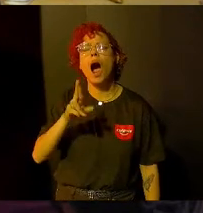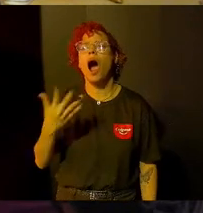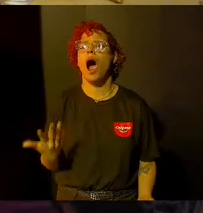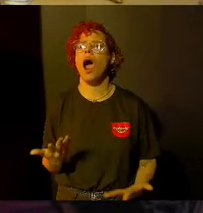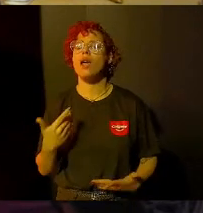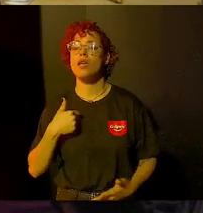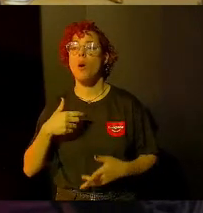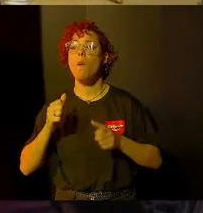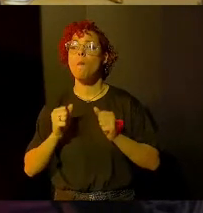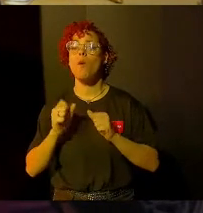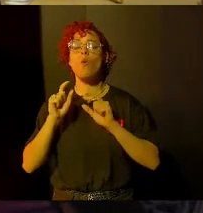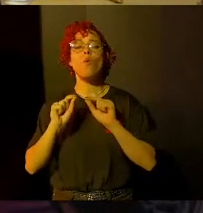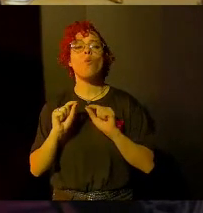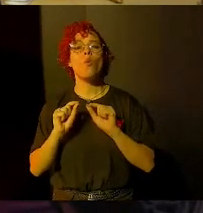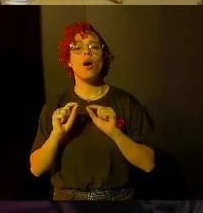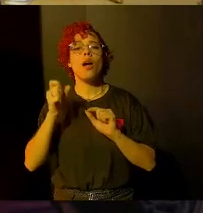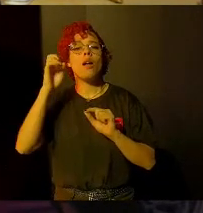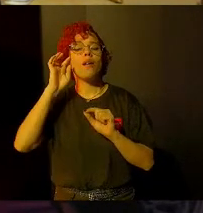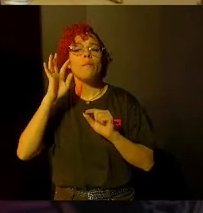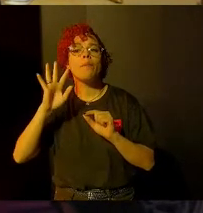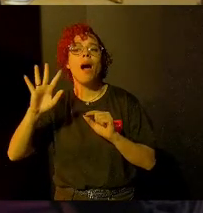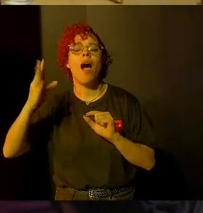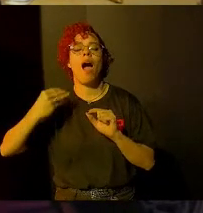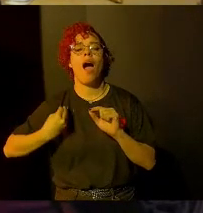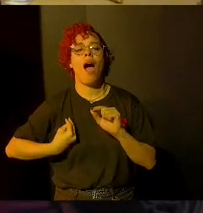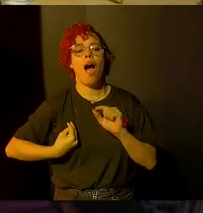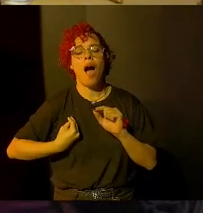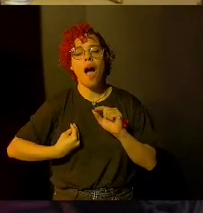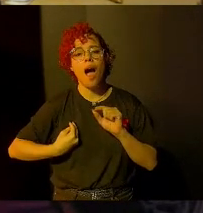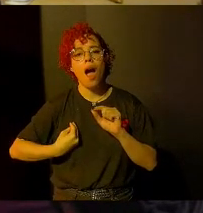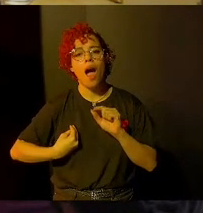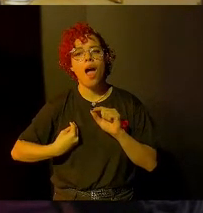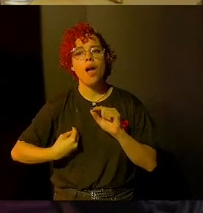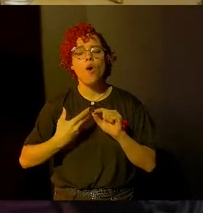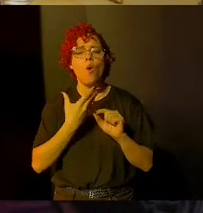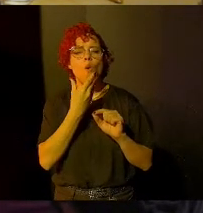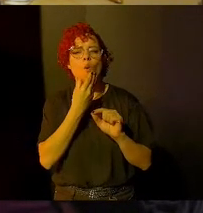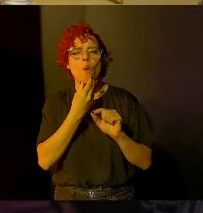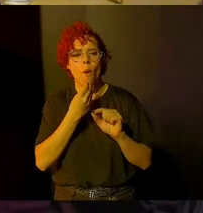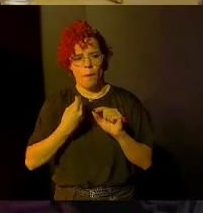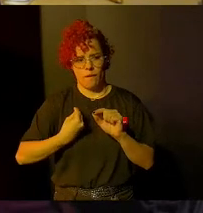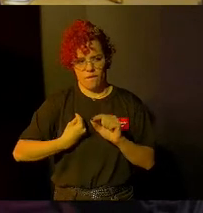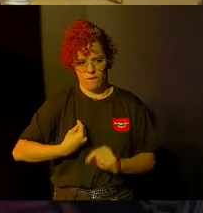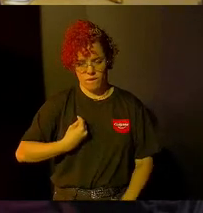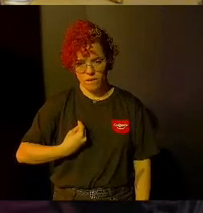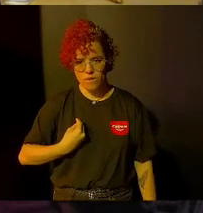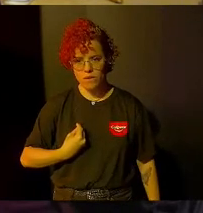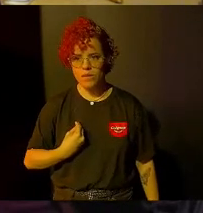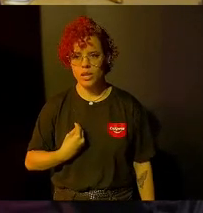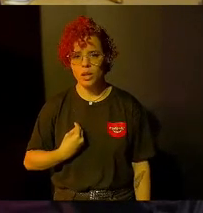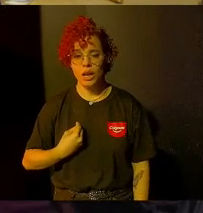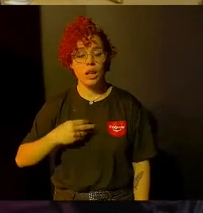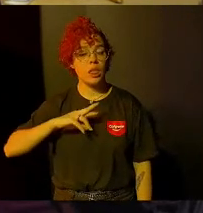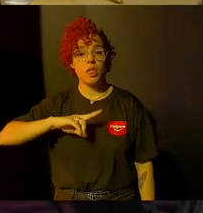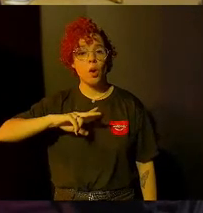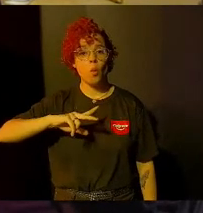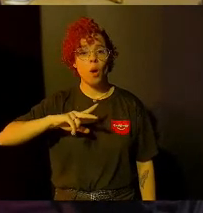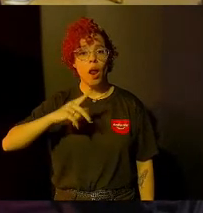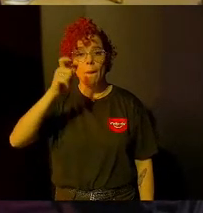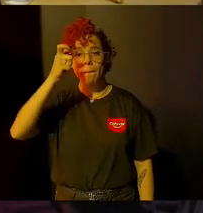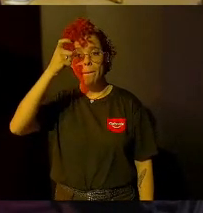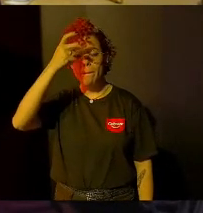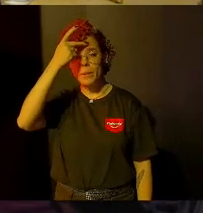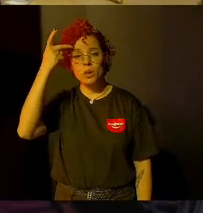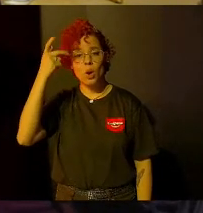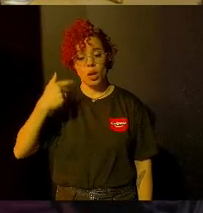pude então imaginar a vida que aquele homem viveu e que não foi a pessoa que eu conheci porque a pessoa que